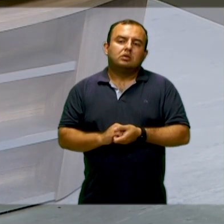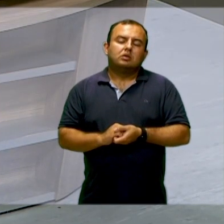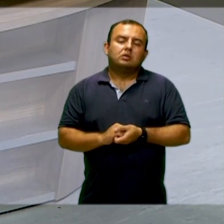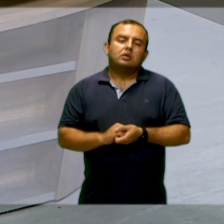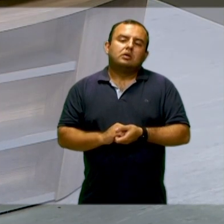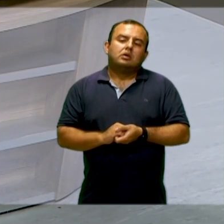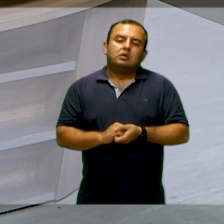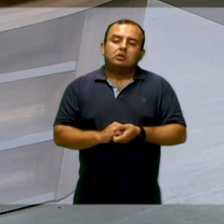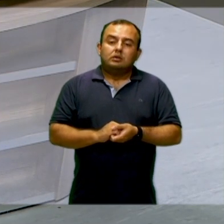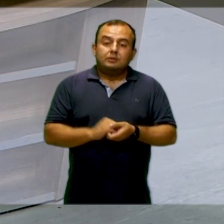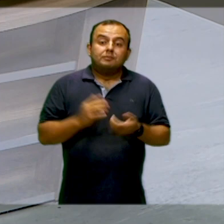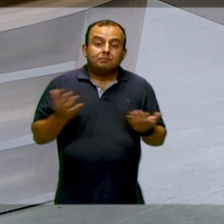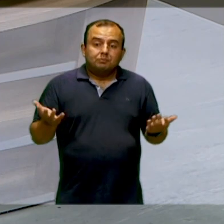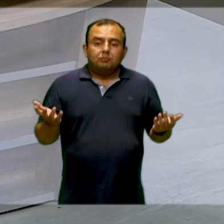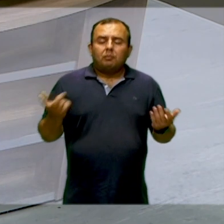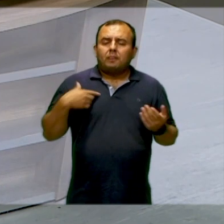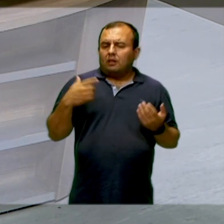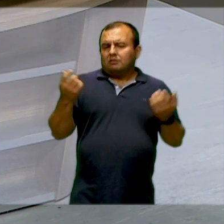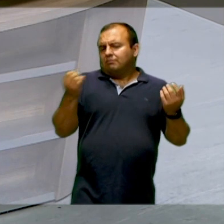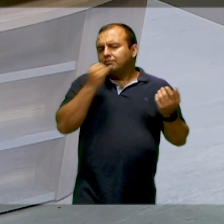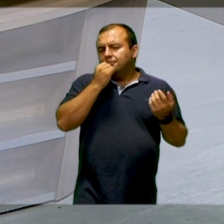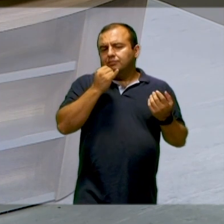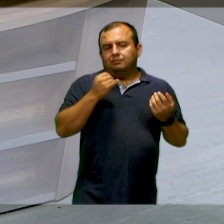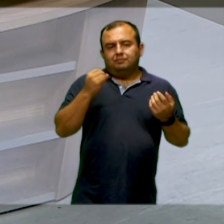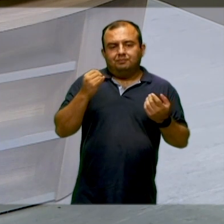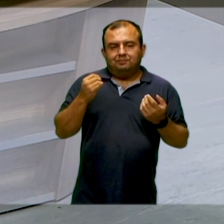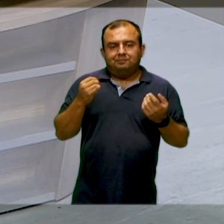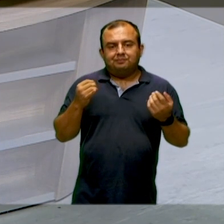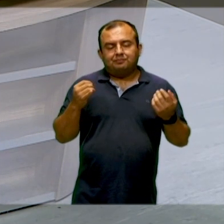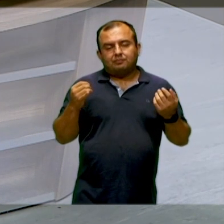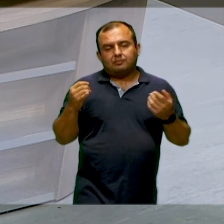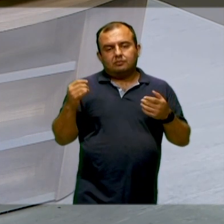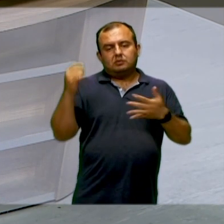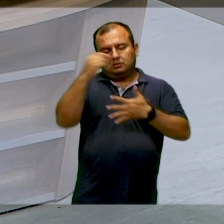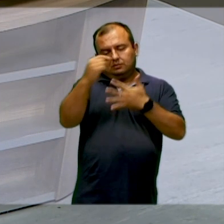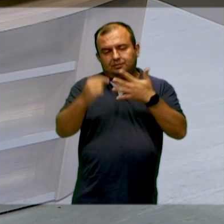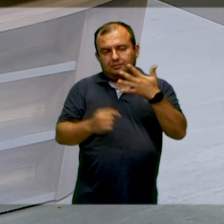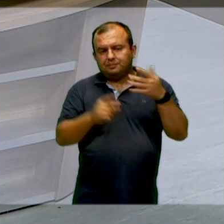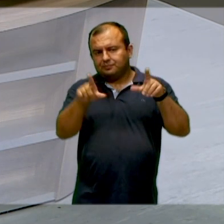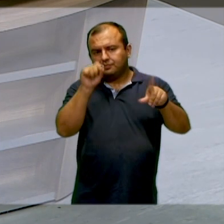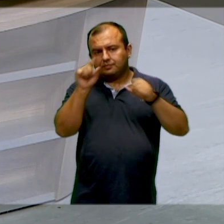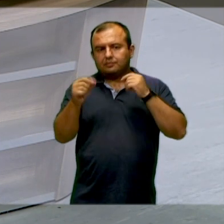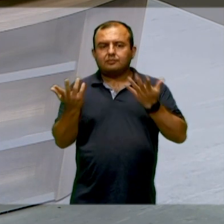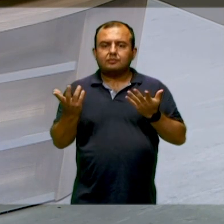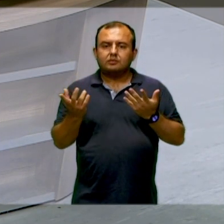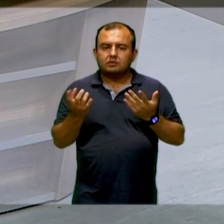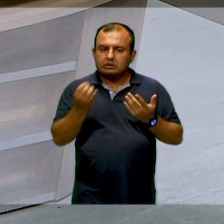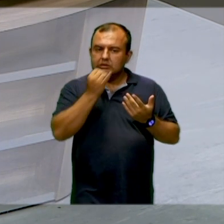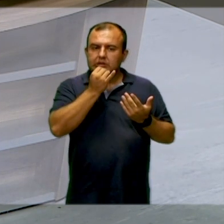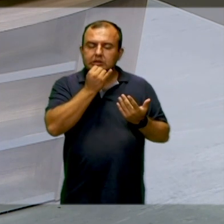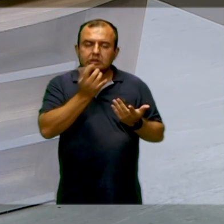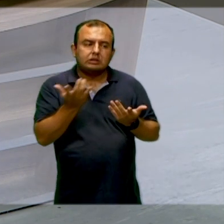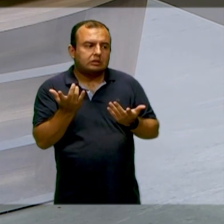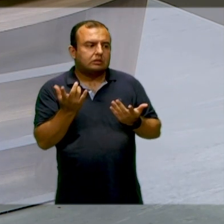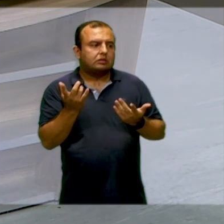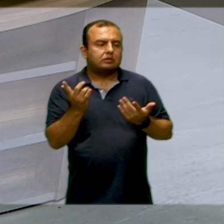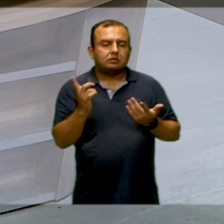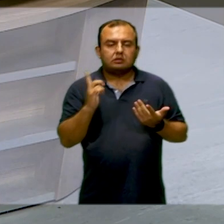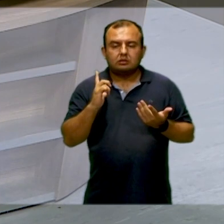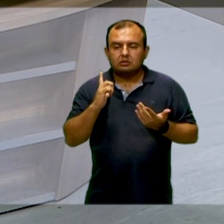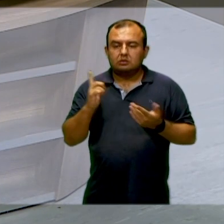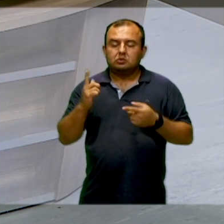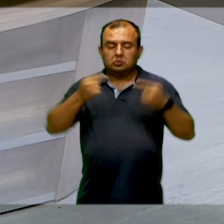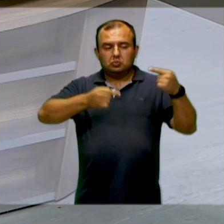assim, digamos, como é que serão feitos alguns critérios para essa seleção? Digamos que haja